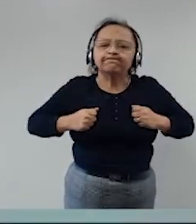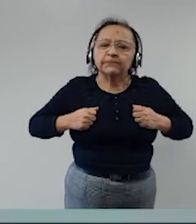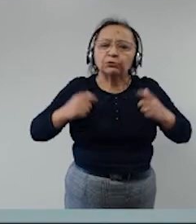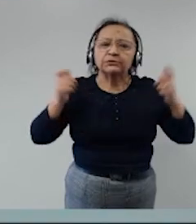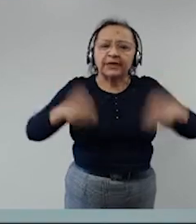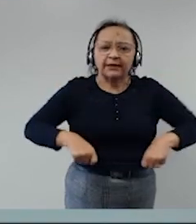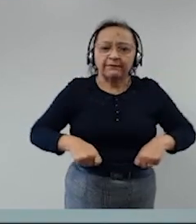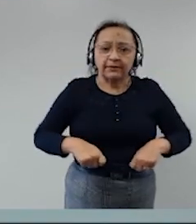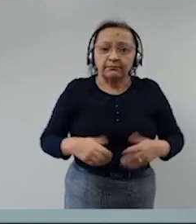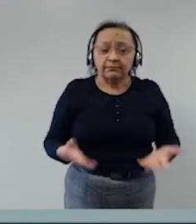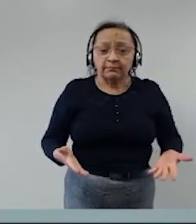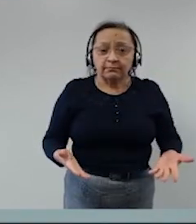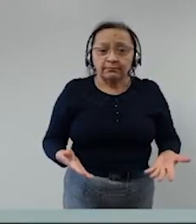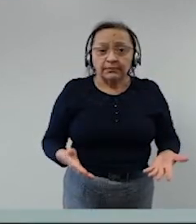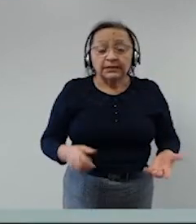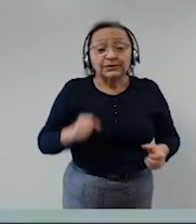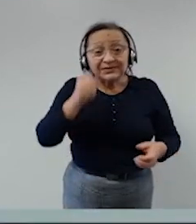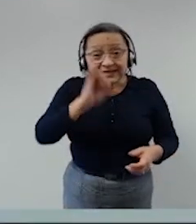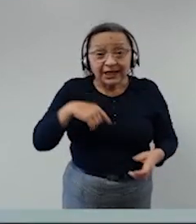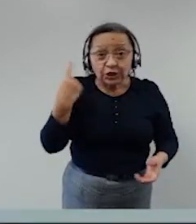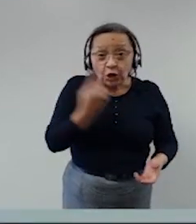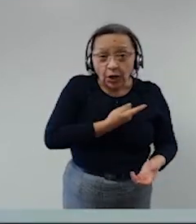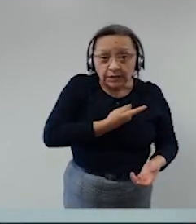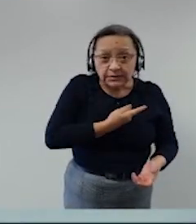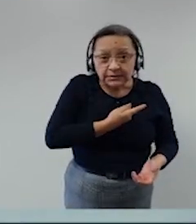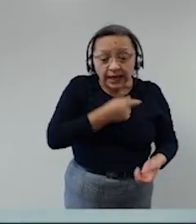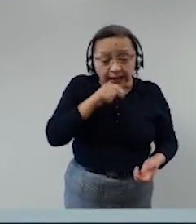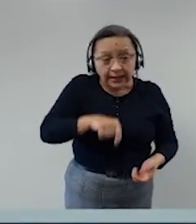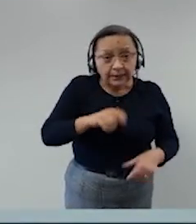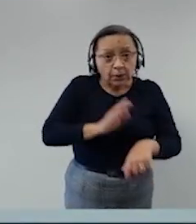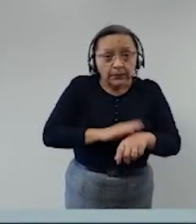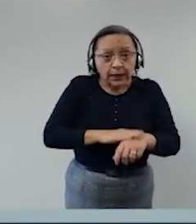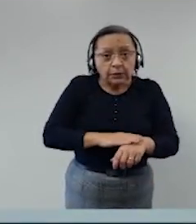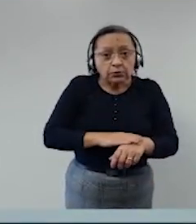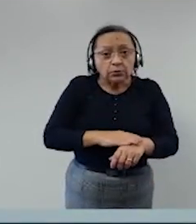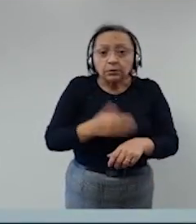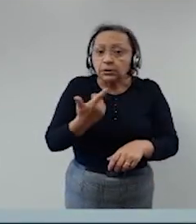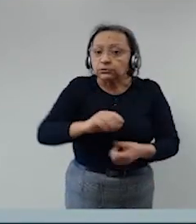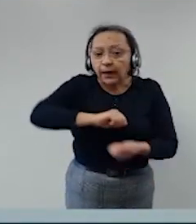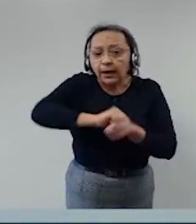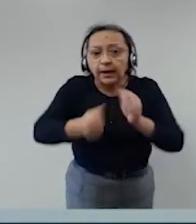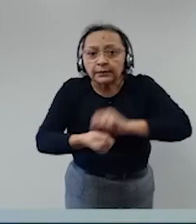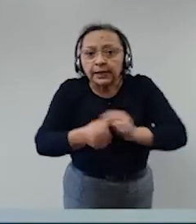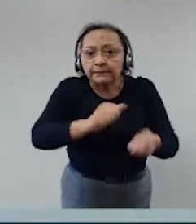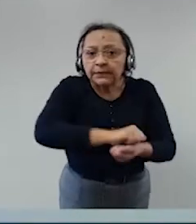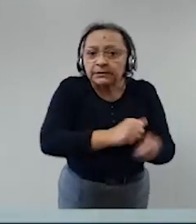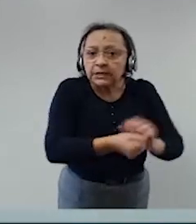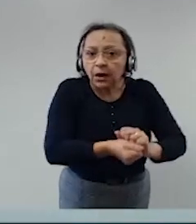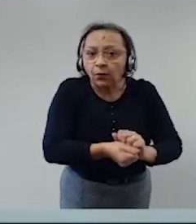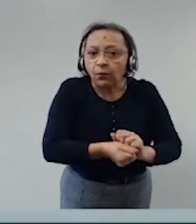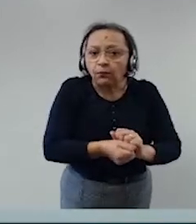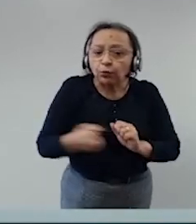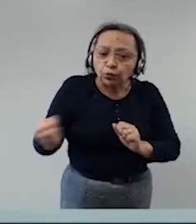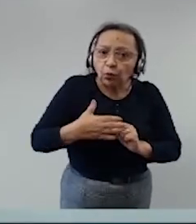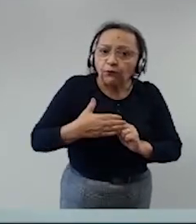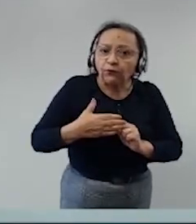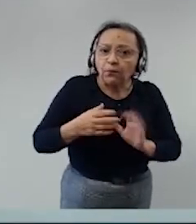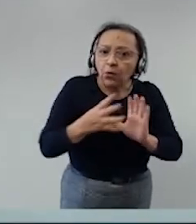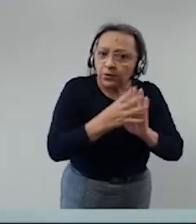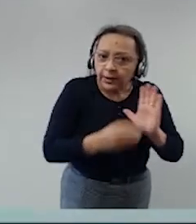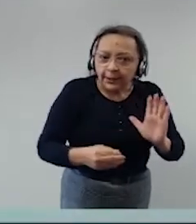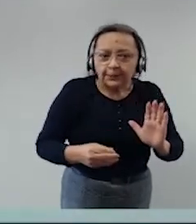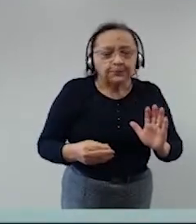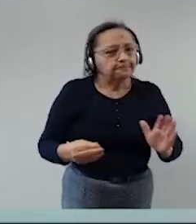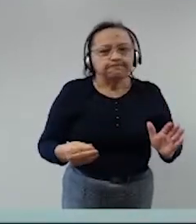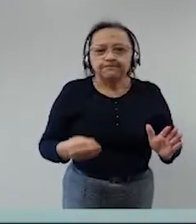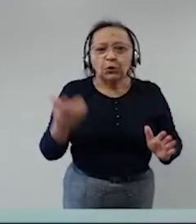nos reinventarmos, aquele papel que tínhamos tradicional, aquela paralisação,